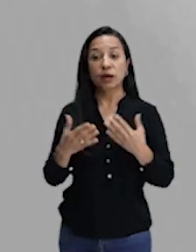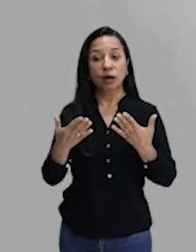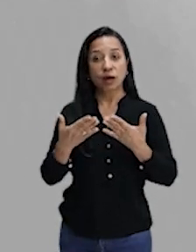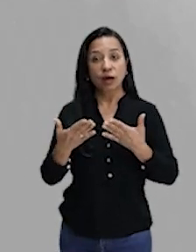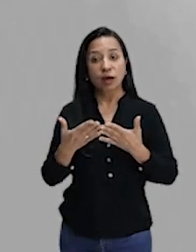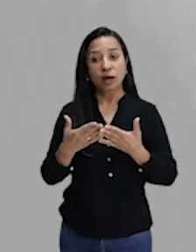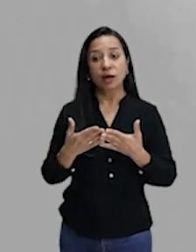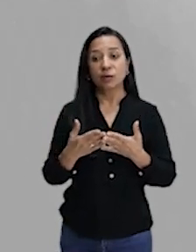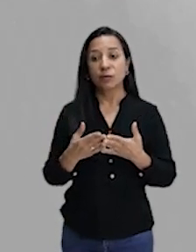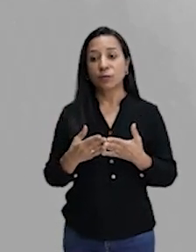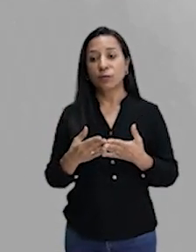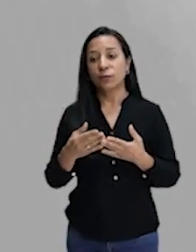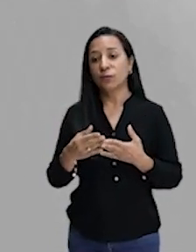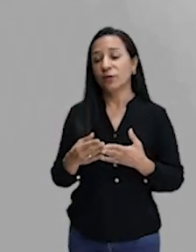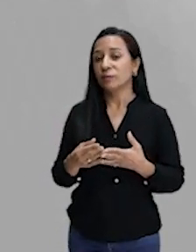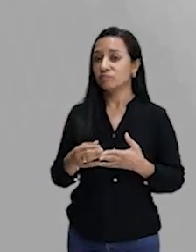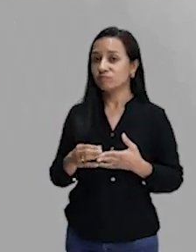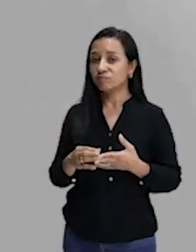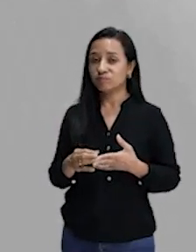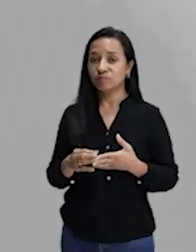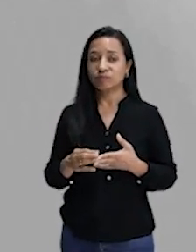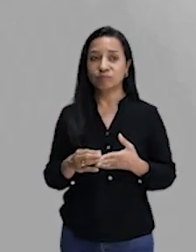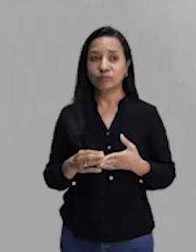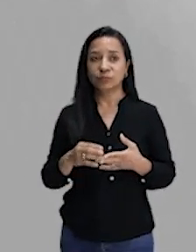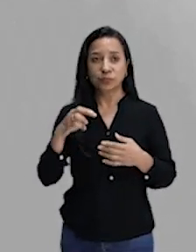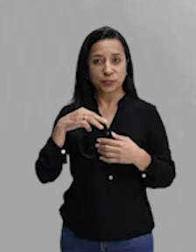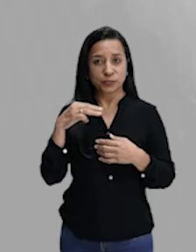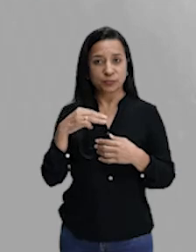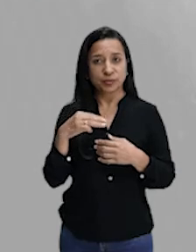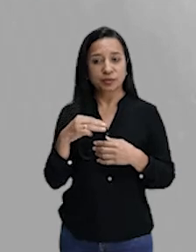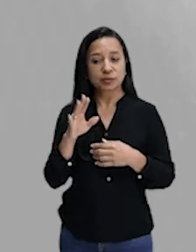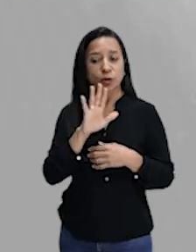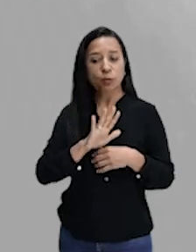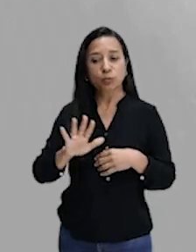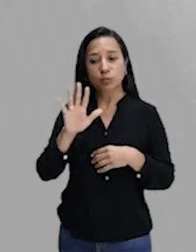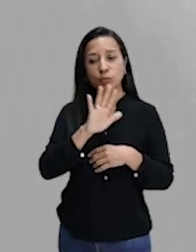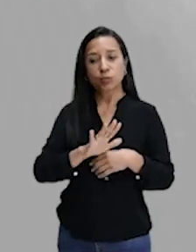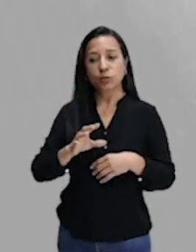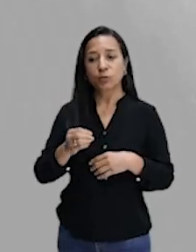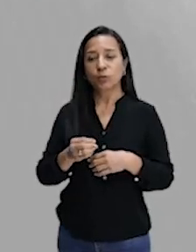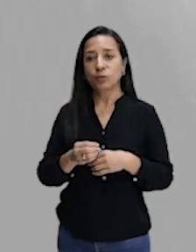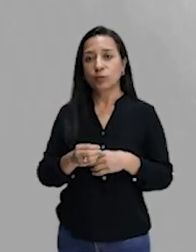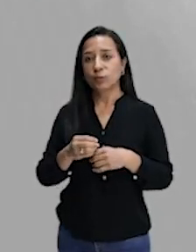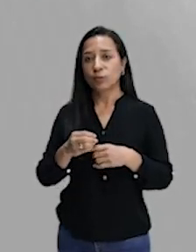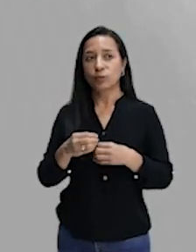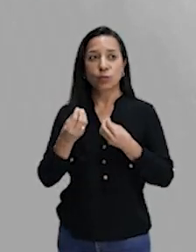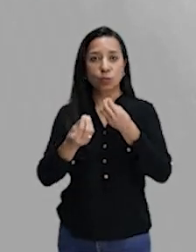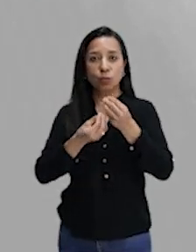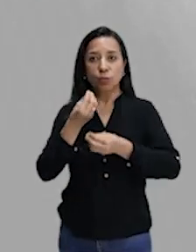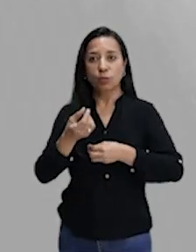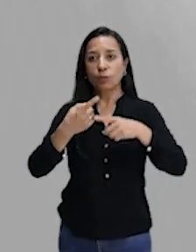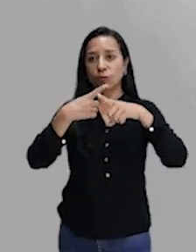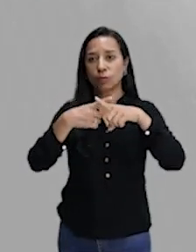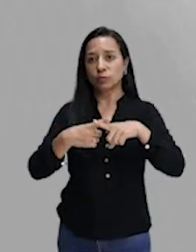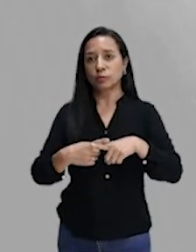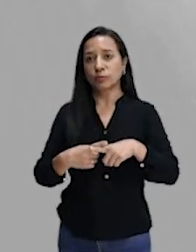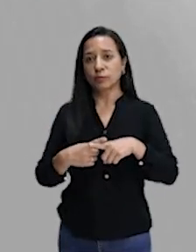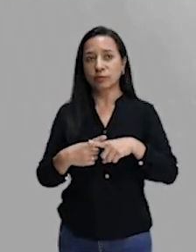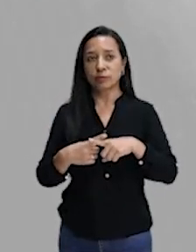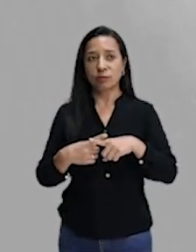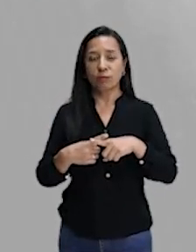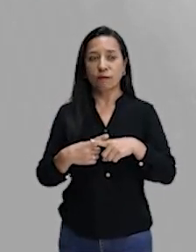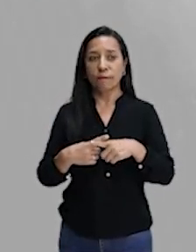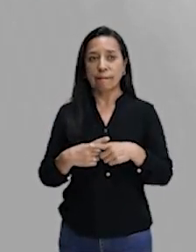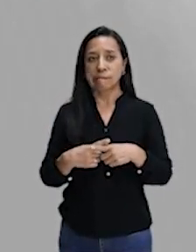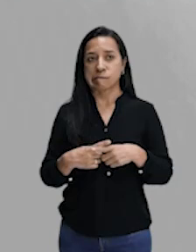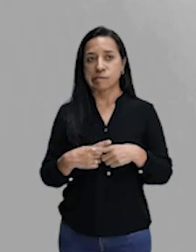nós vamos fazer presta bem atenção como é uma multiplicação preste bem atenção como é uma multiplicação